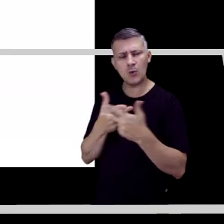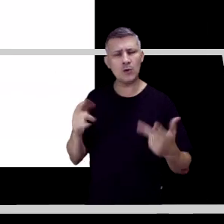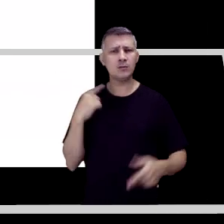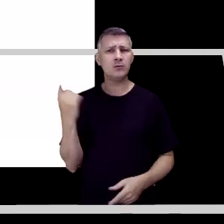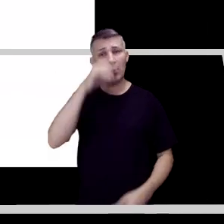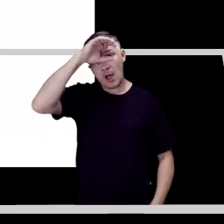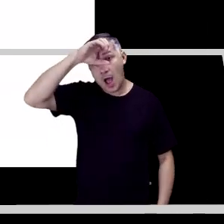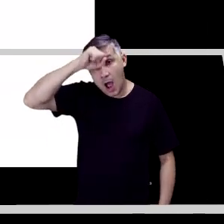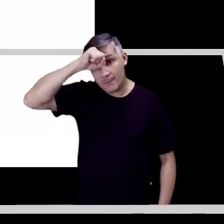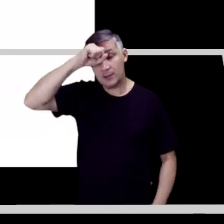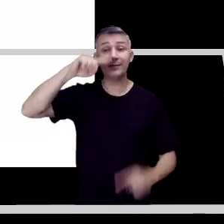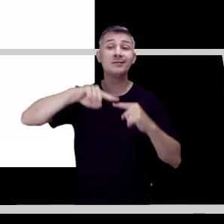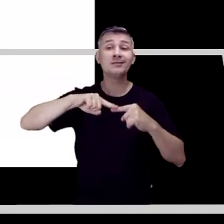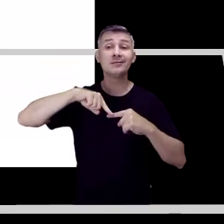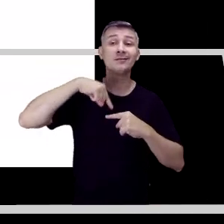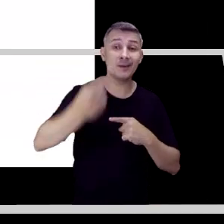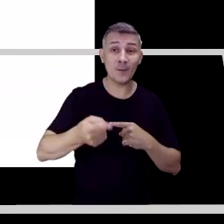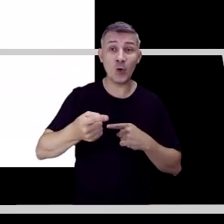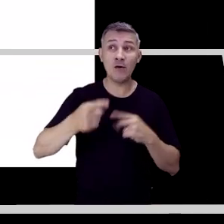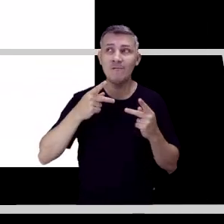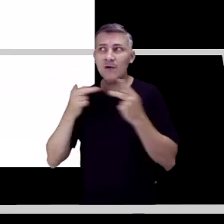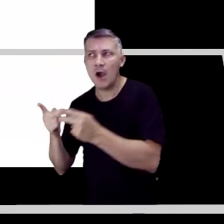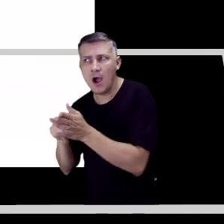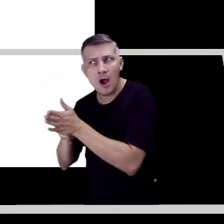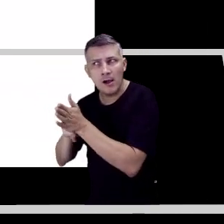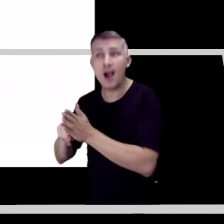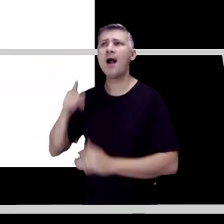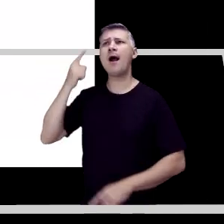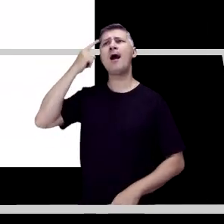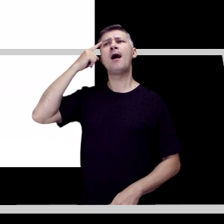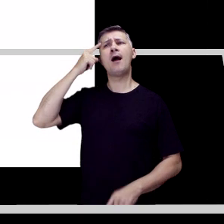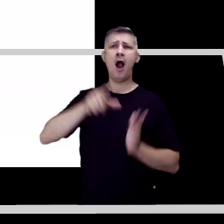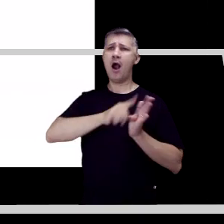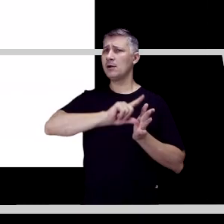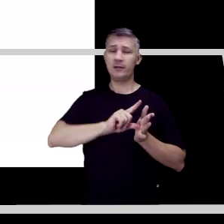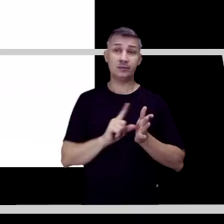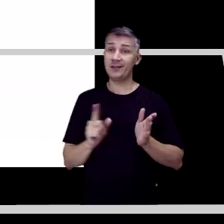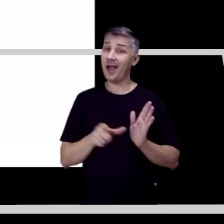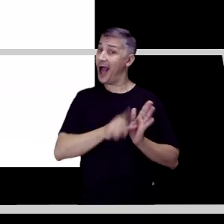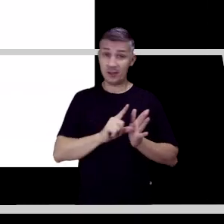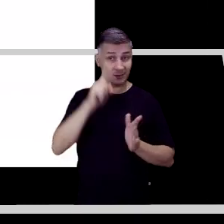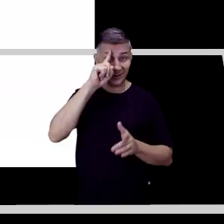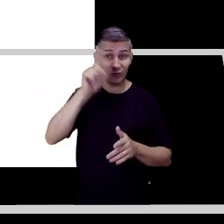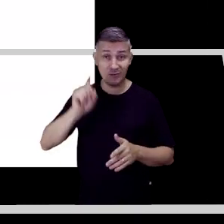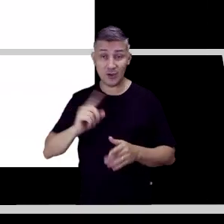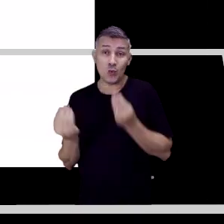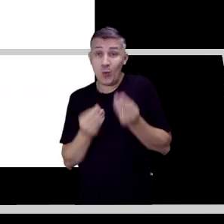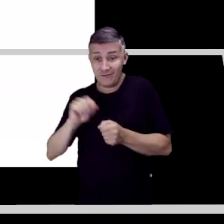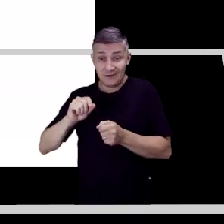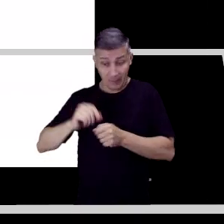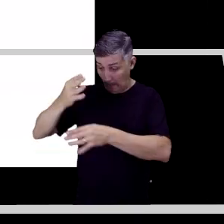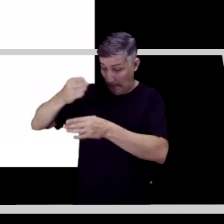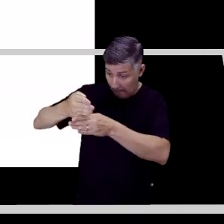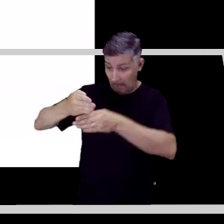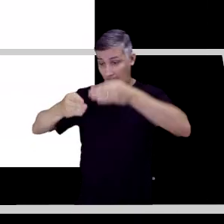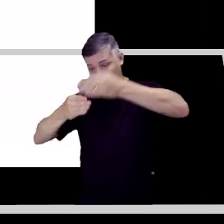aqui é coisas que nós aprendemos depois, ao revisitar esse assunto, né? Nenhum de nós aqui era especialista nas reações